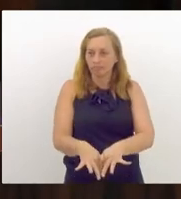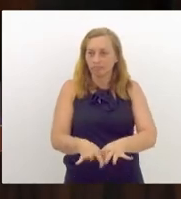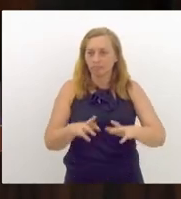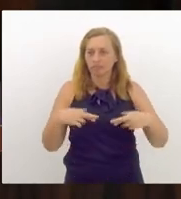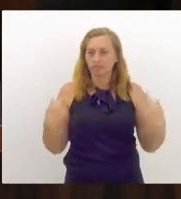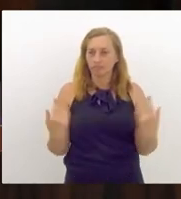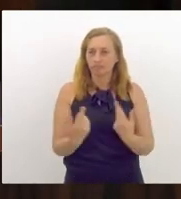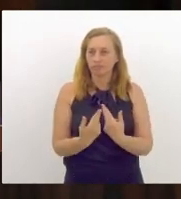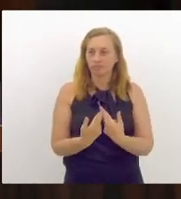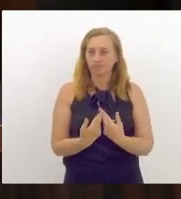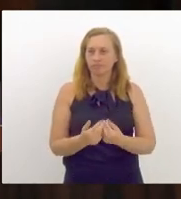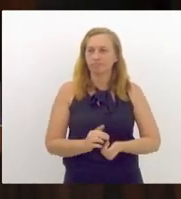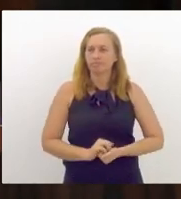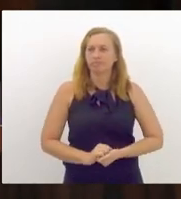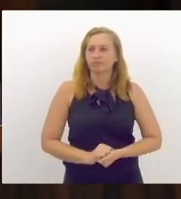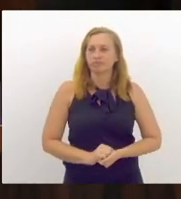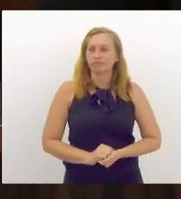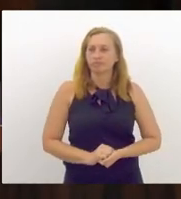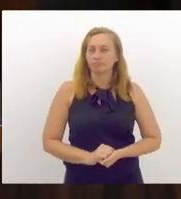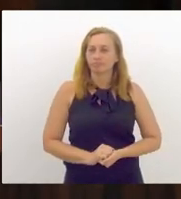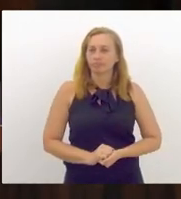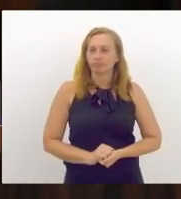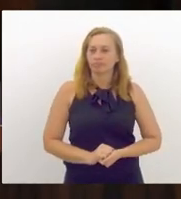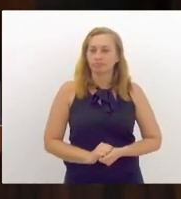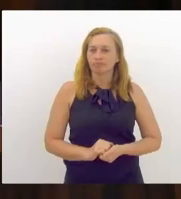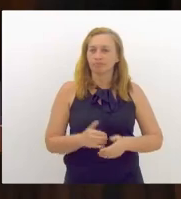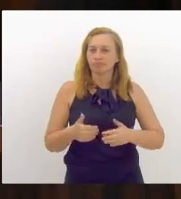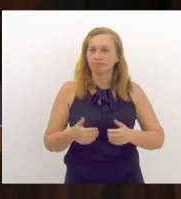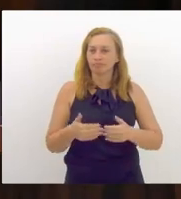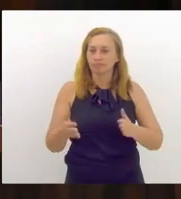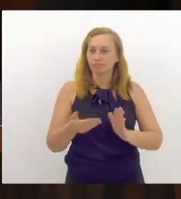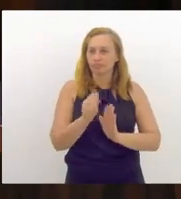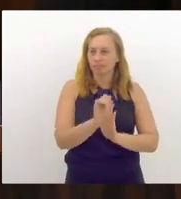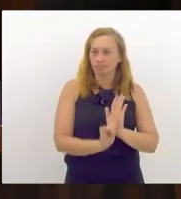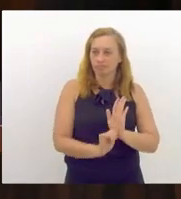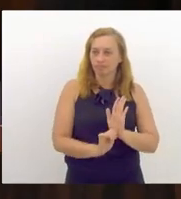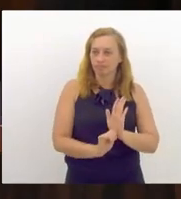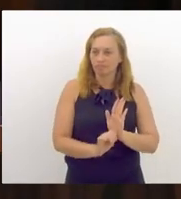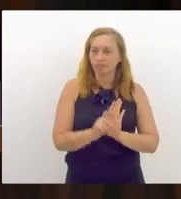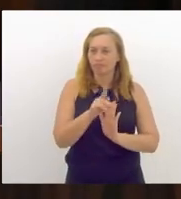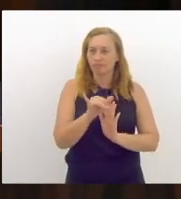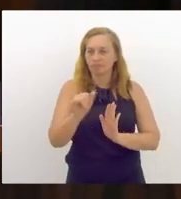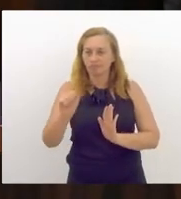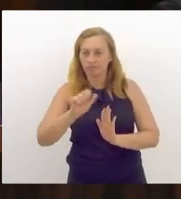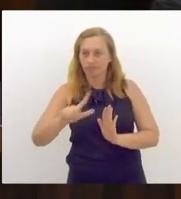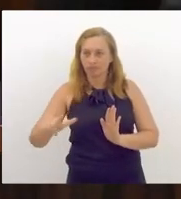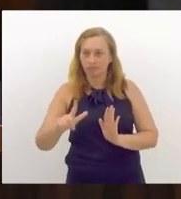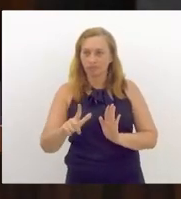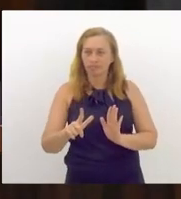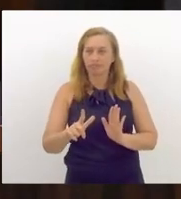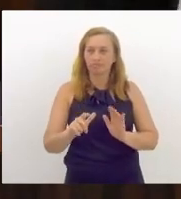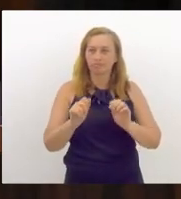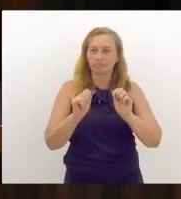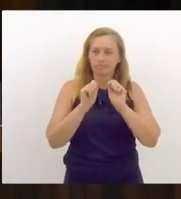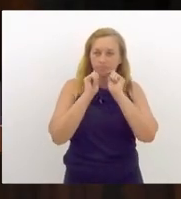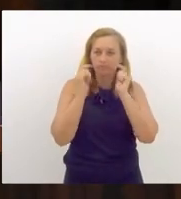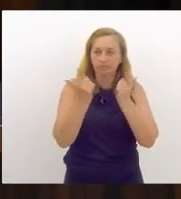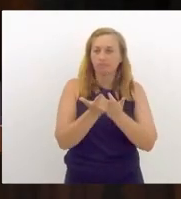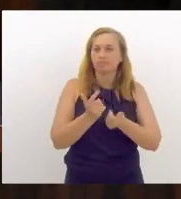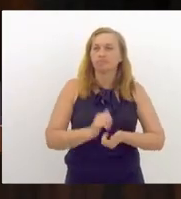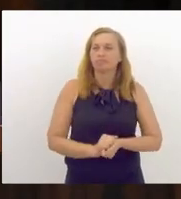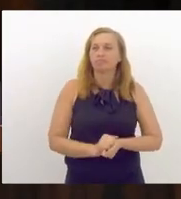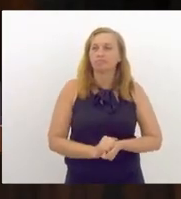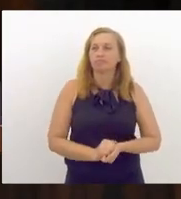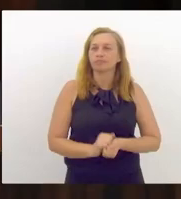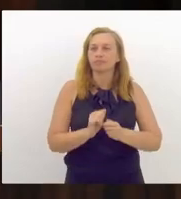essa cerimônia de lançamento do relatório bienual da comissão de trabalho legislação social e Seguridade